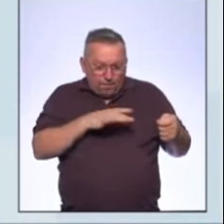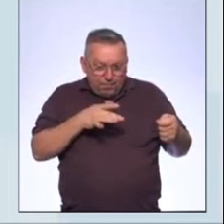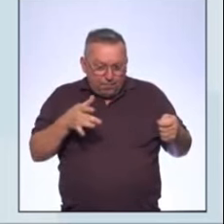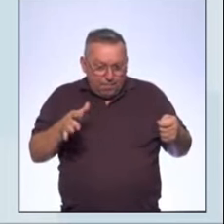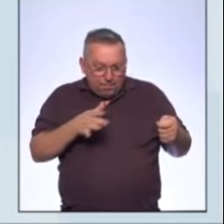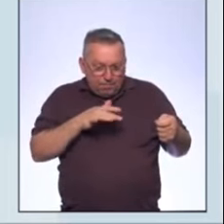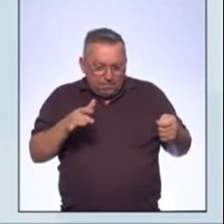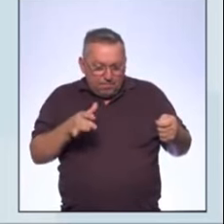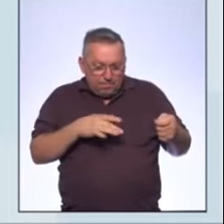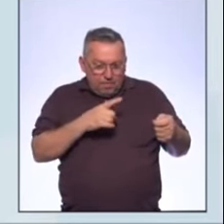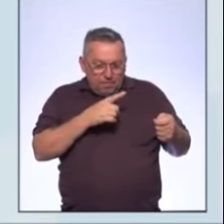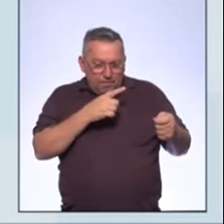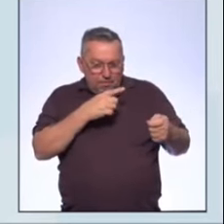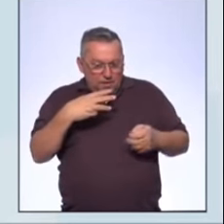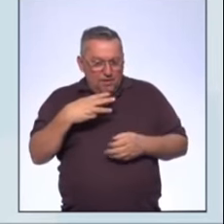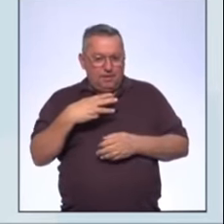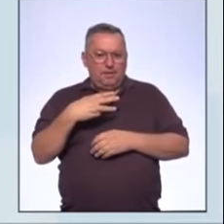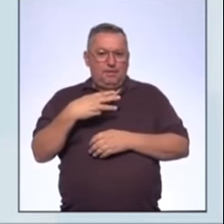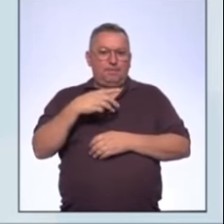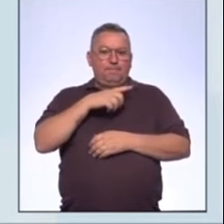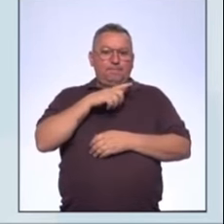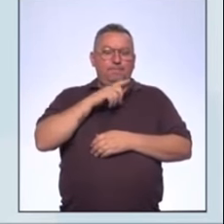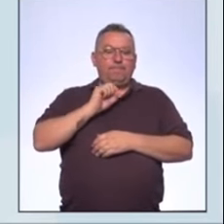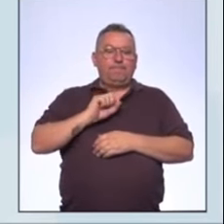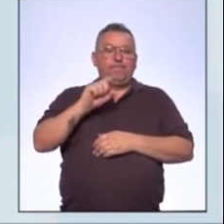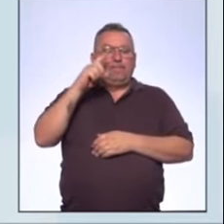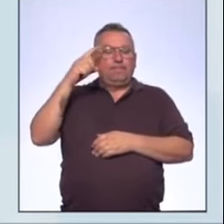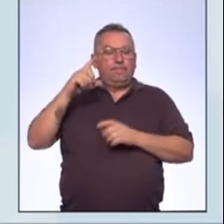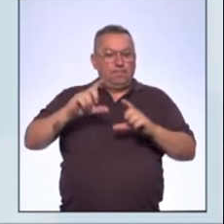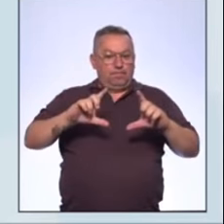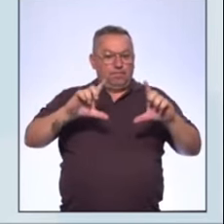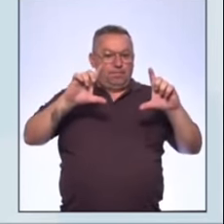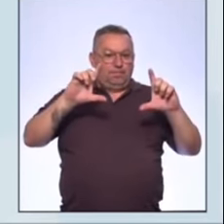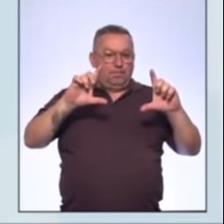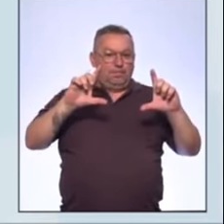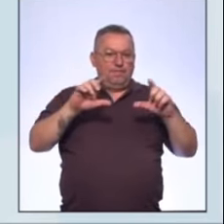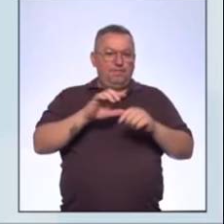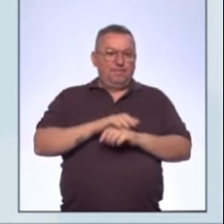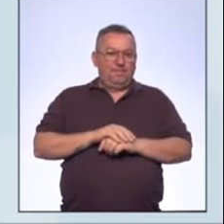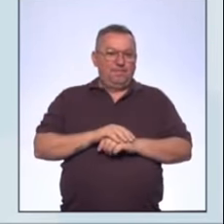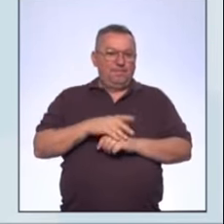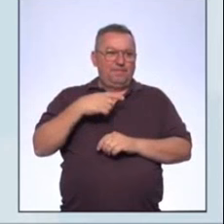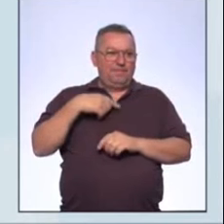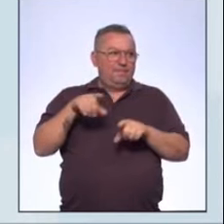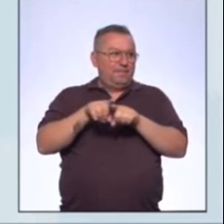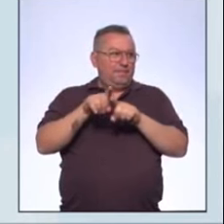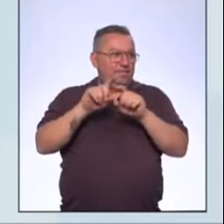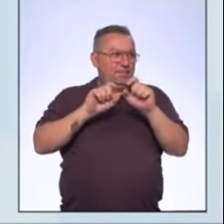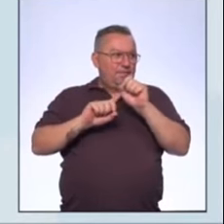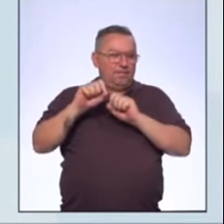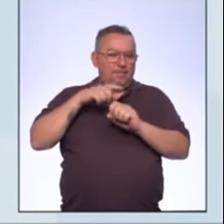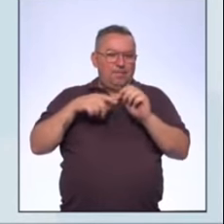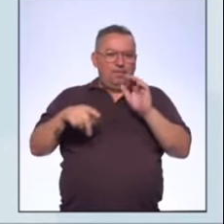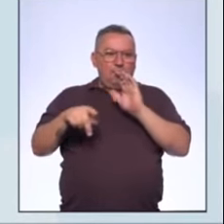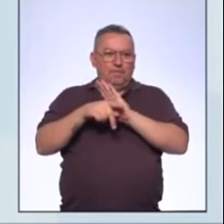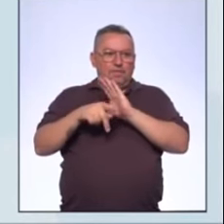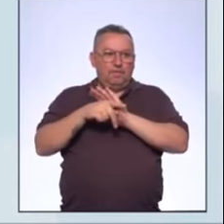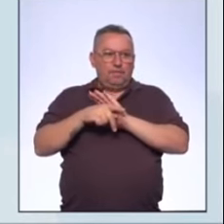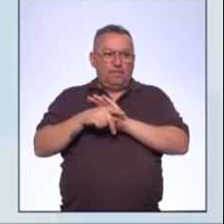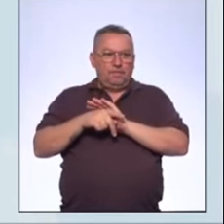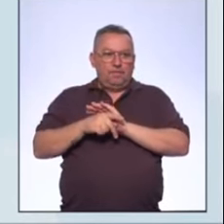2. Aí, na página 13, está lá essa imagem, tá? E eu vou estar com essa imagem aqui na minha mão